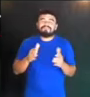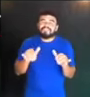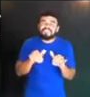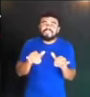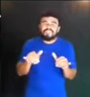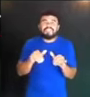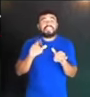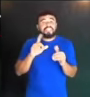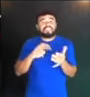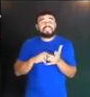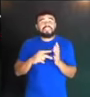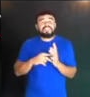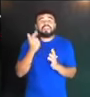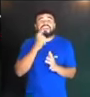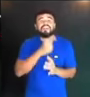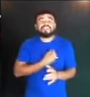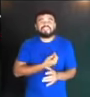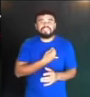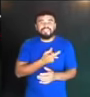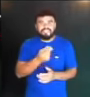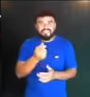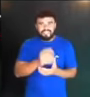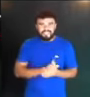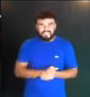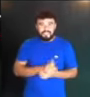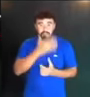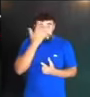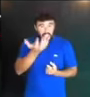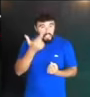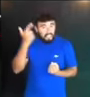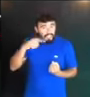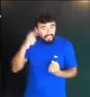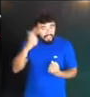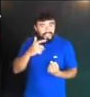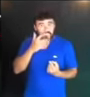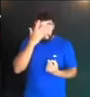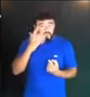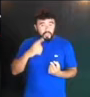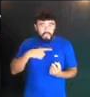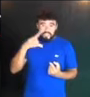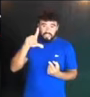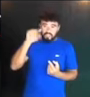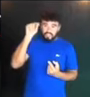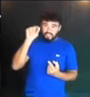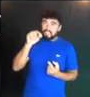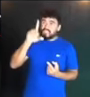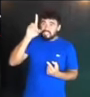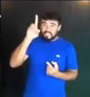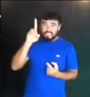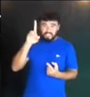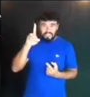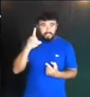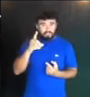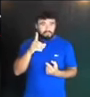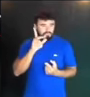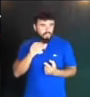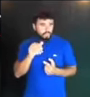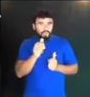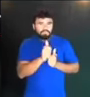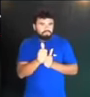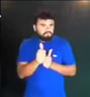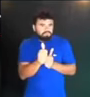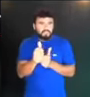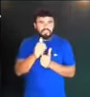para aqueles que querem governar, para aqueles que querem liderar, para aqueles que são chamados para estar no topo, conduzindo o rebanho